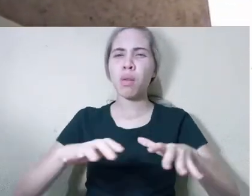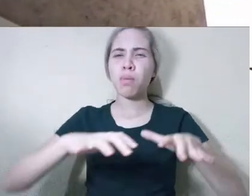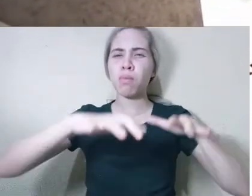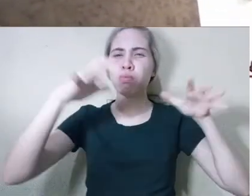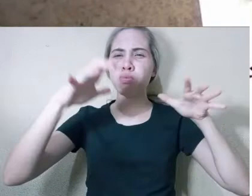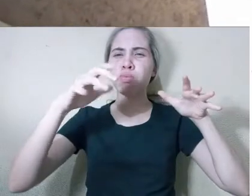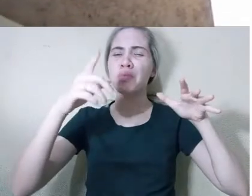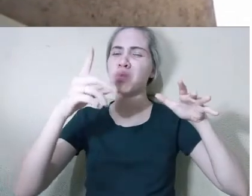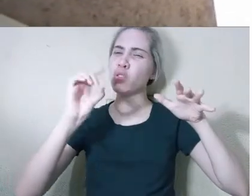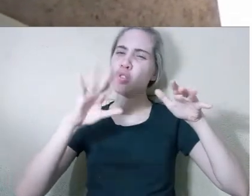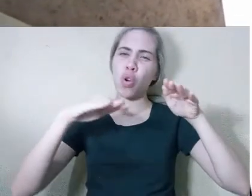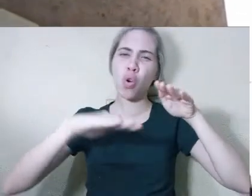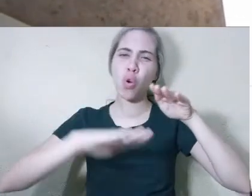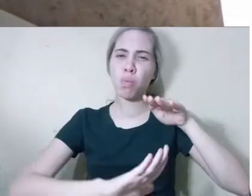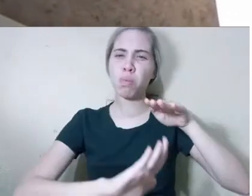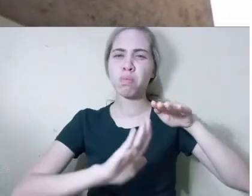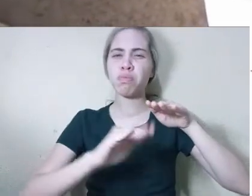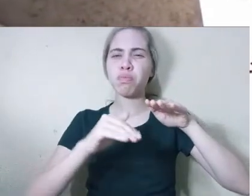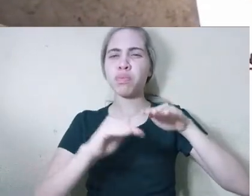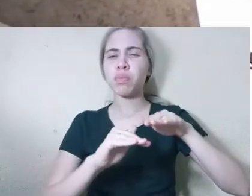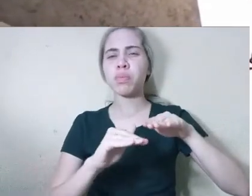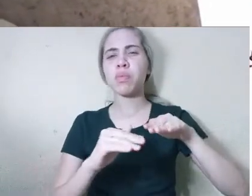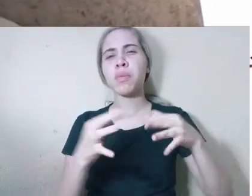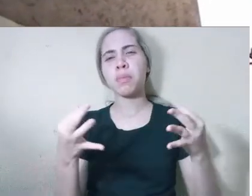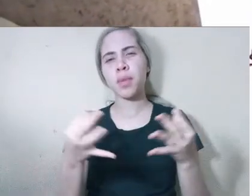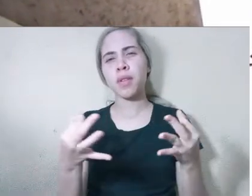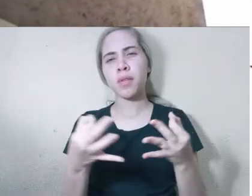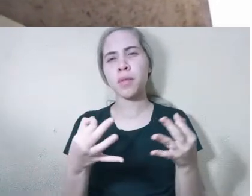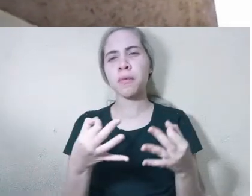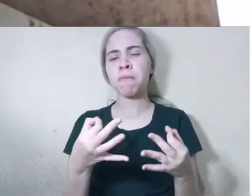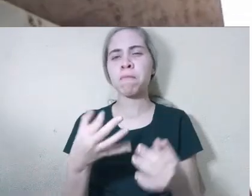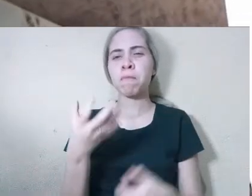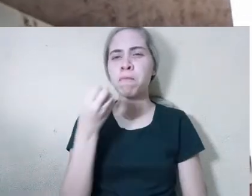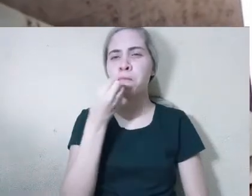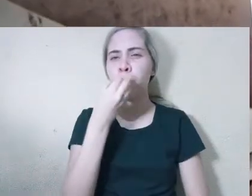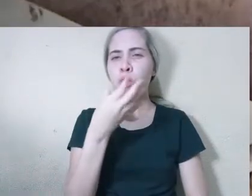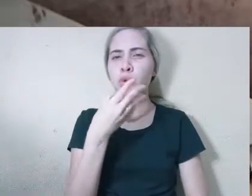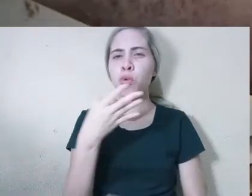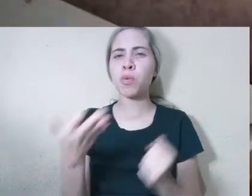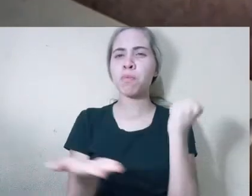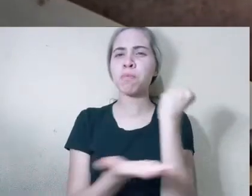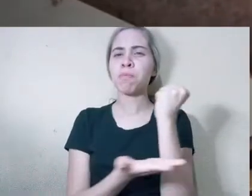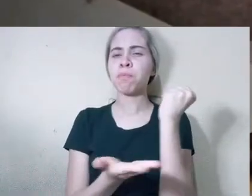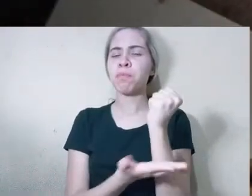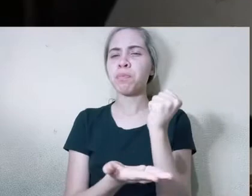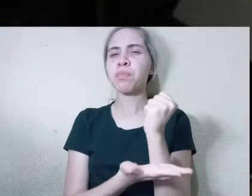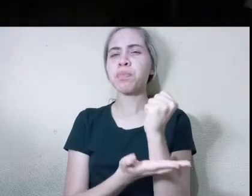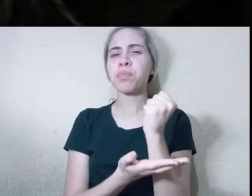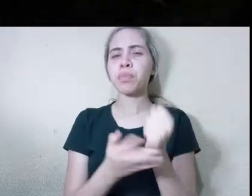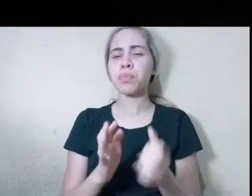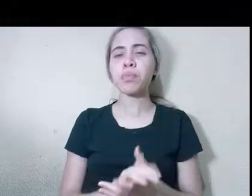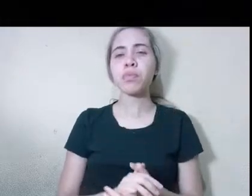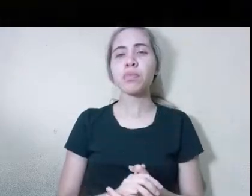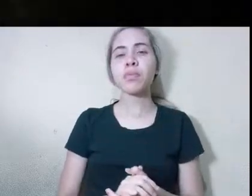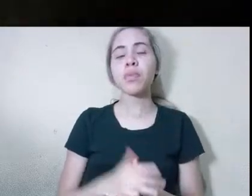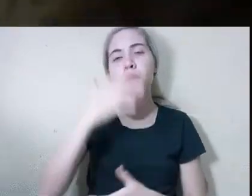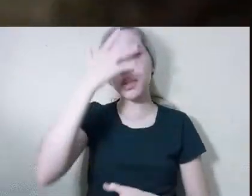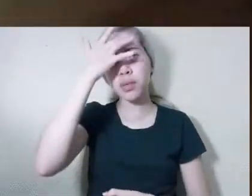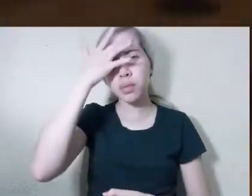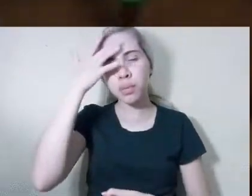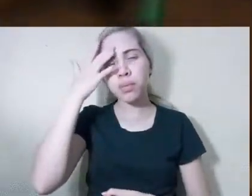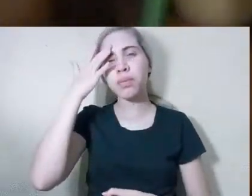É, né? Aí coloquei uma madeira mais fina. Perfeito, e um tarugão, hein? Madeirão, né? Gente, isso daqui,